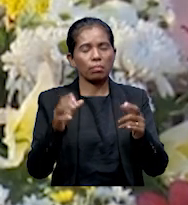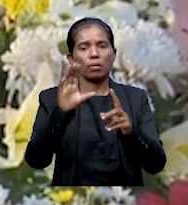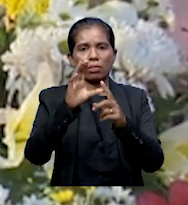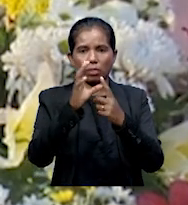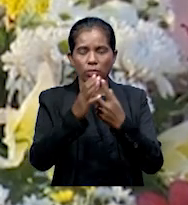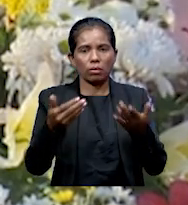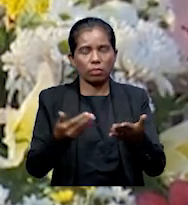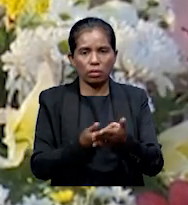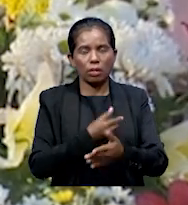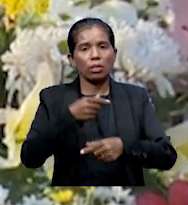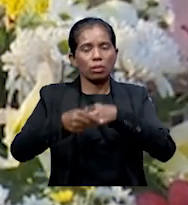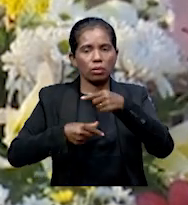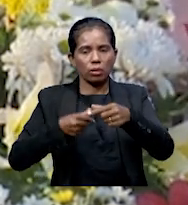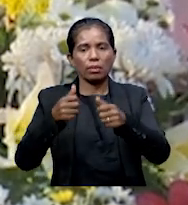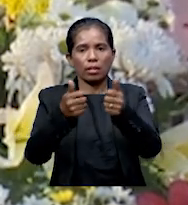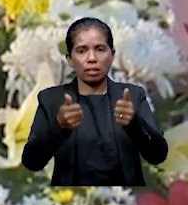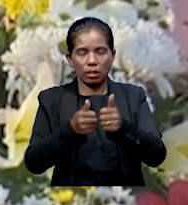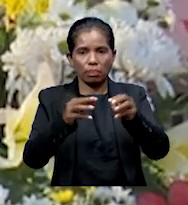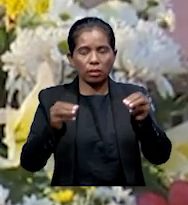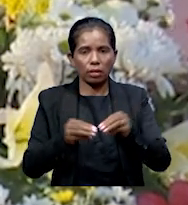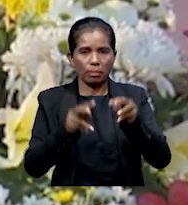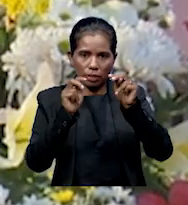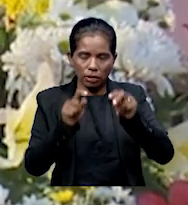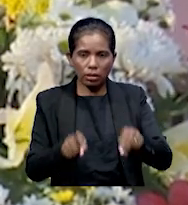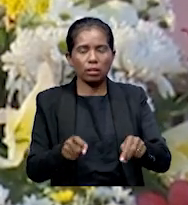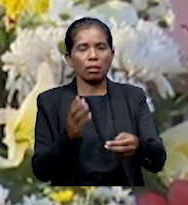nebe grup arte marciais precisa promove.